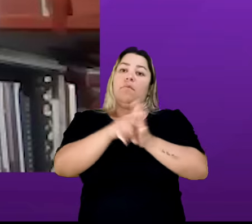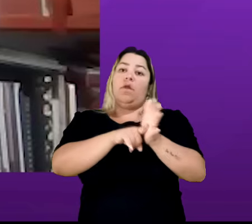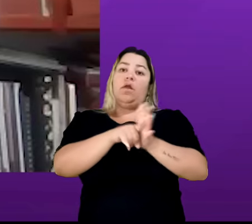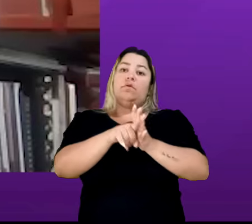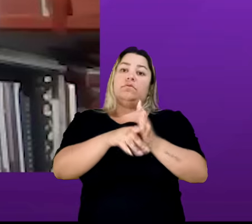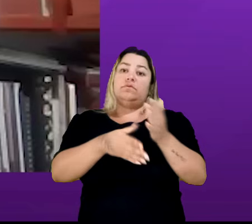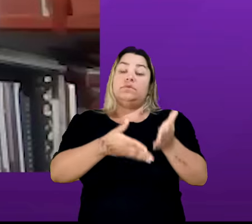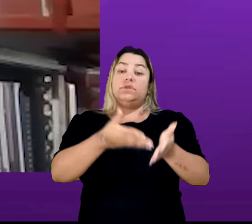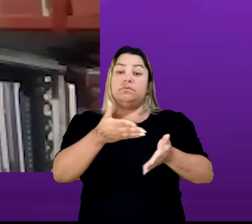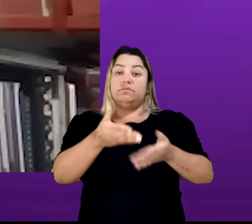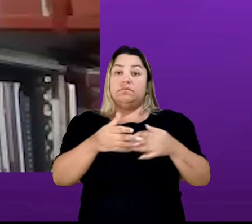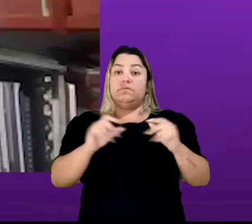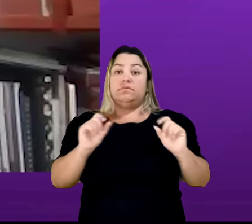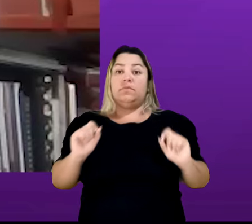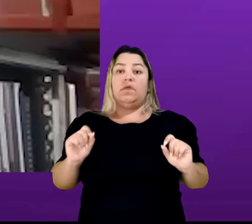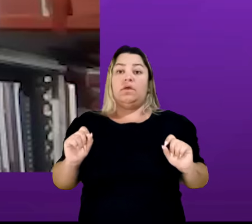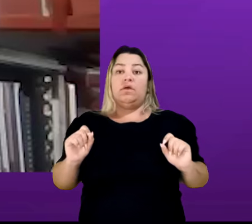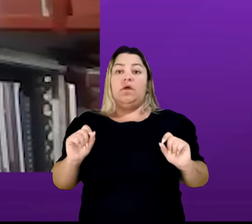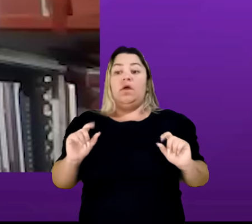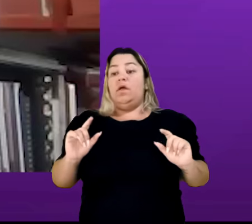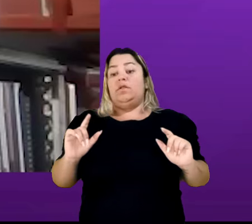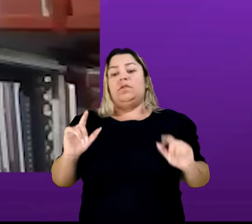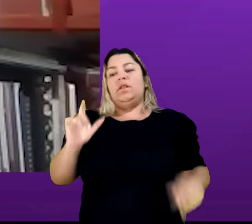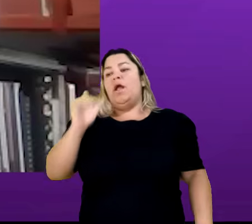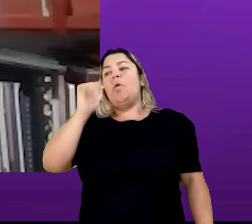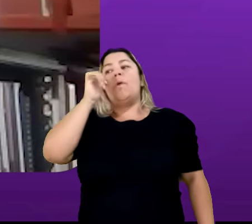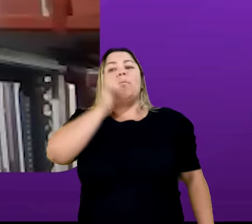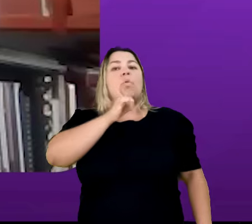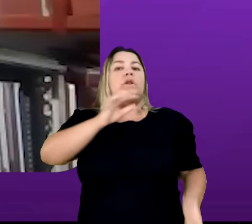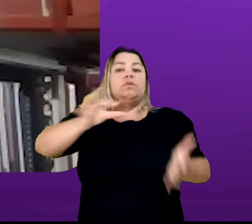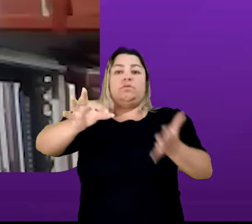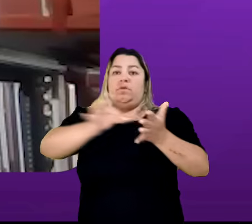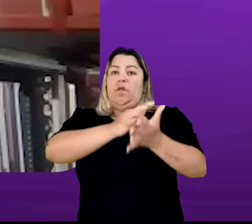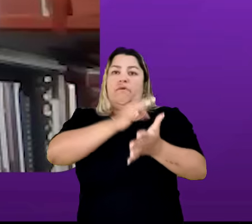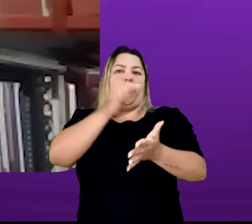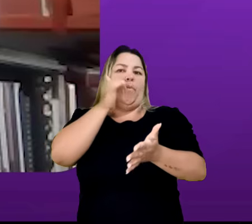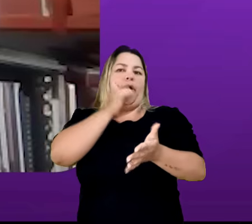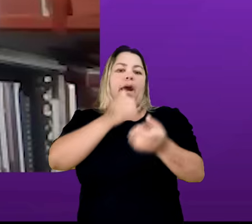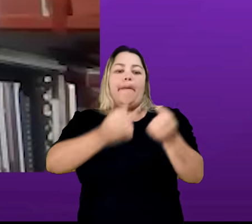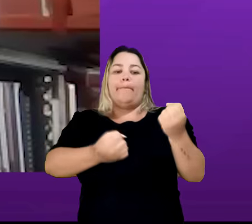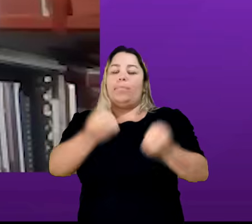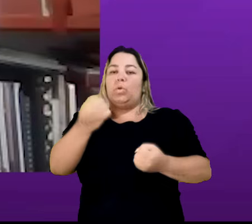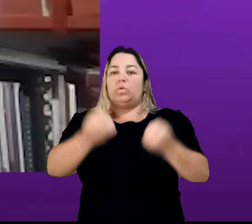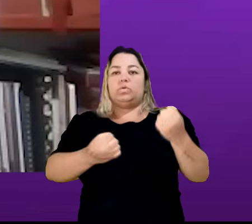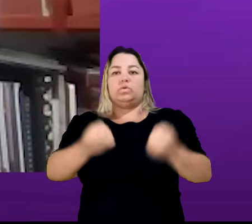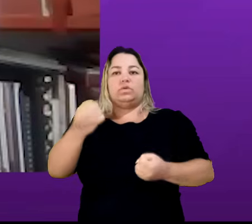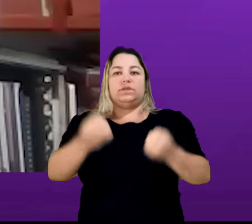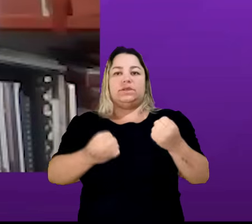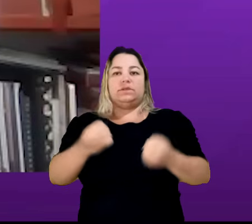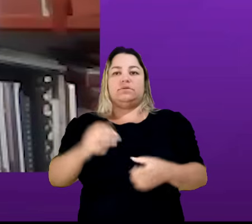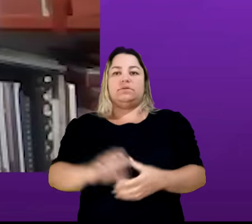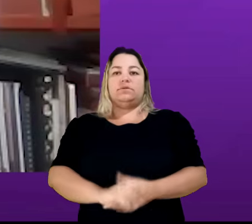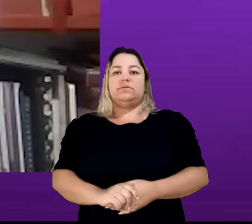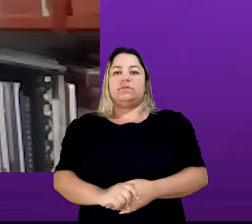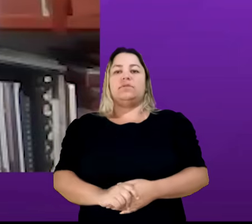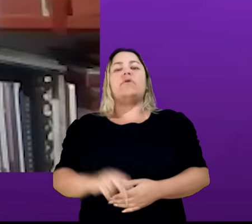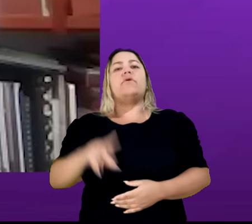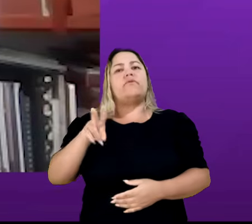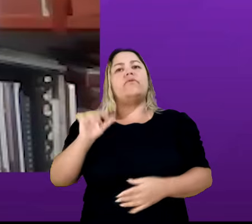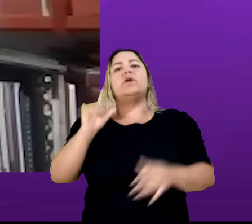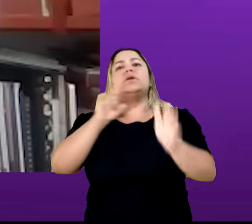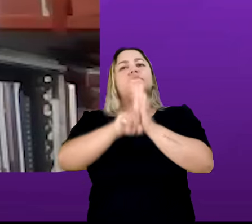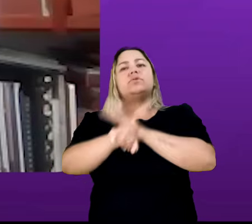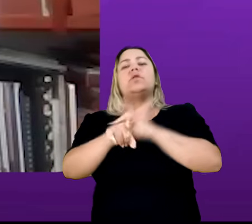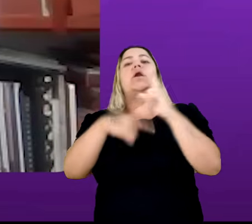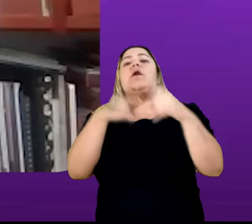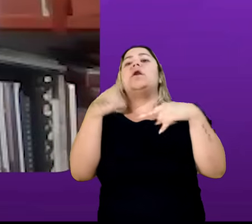não se inscreveu nenhuma mulher para motorista. E a gente vai questionar por que que não